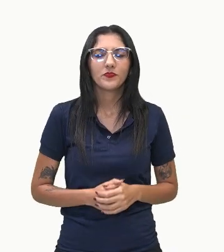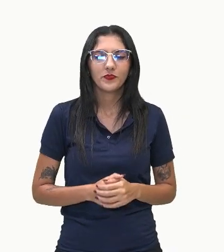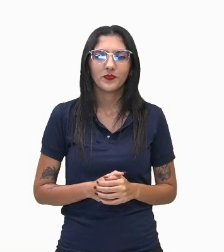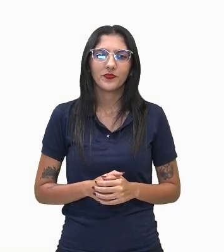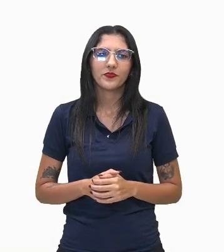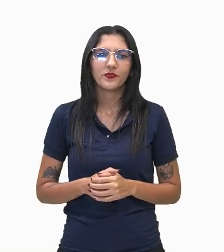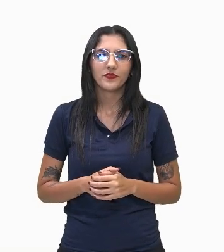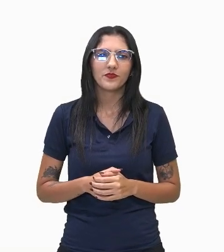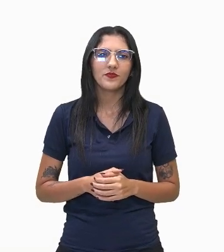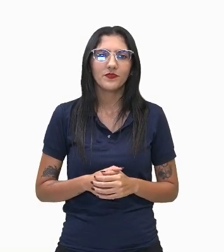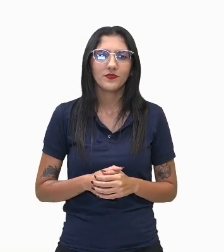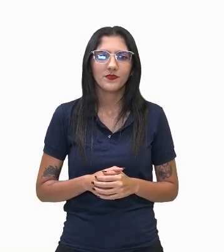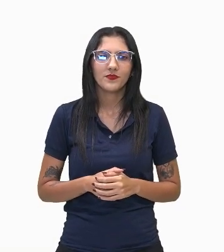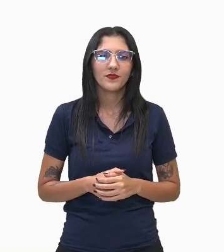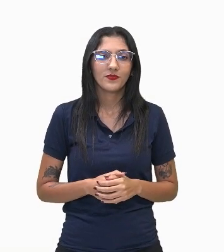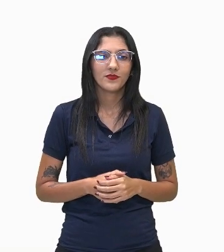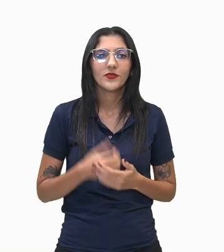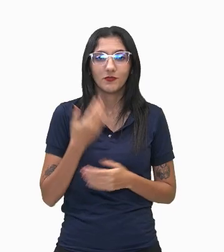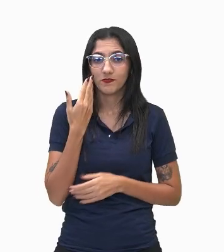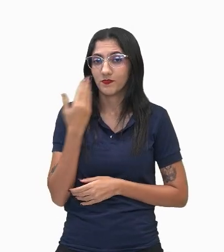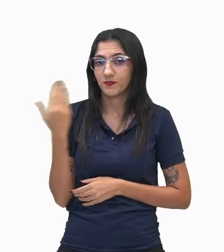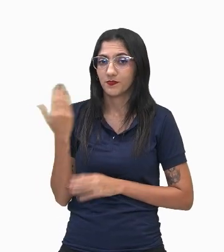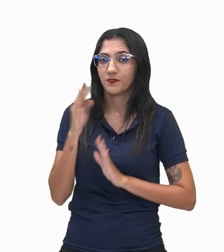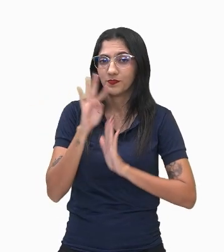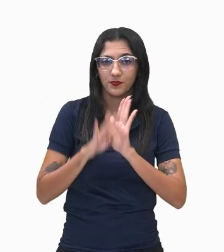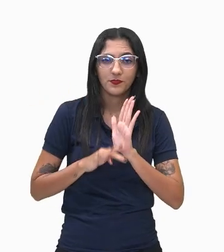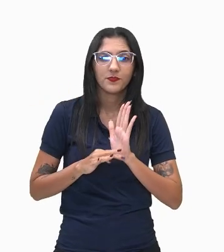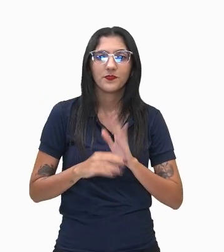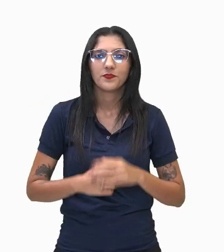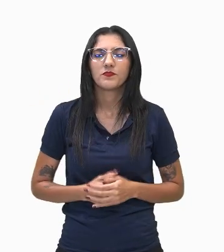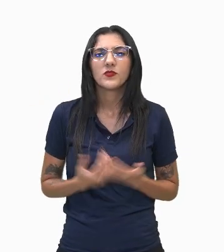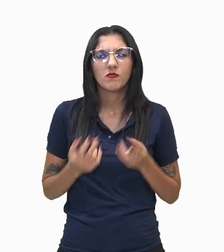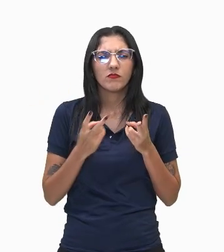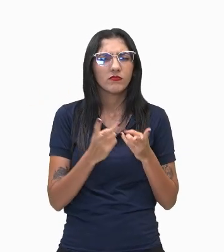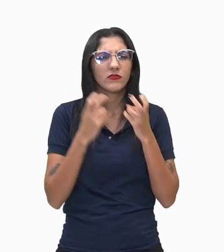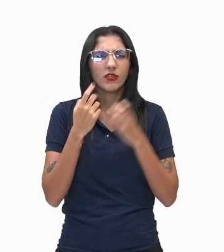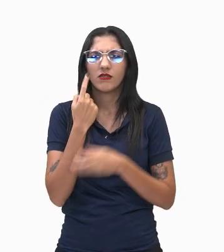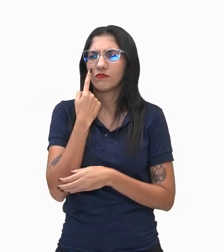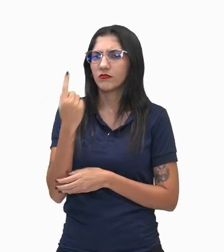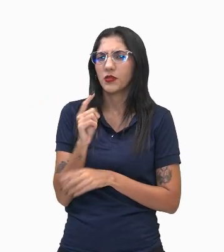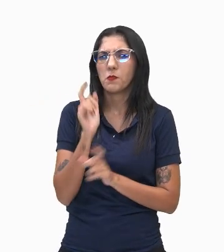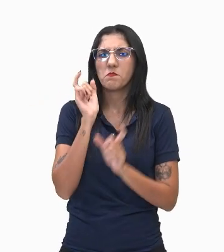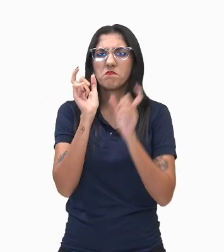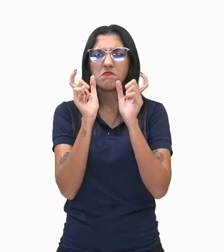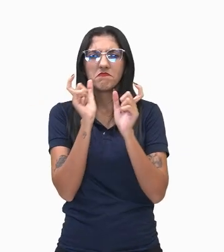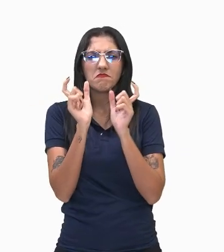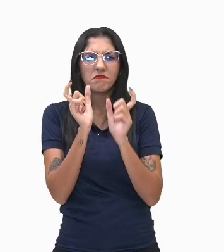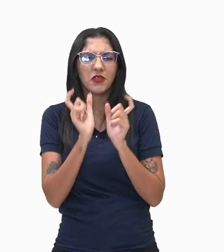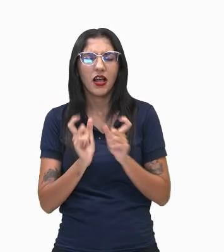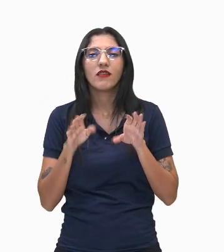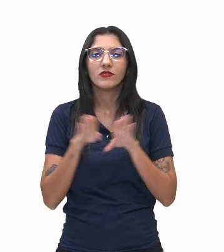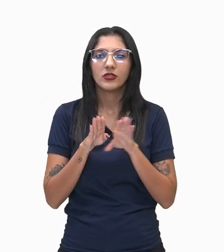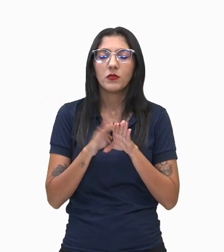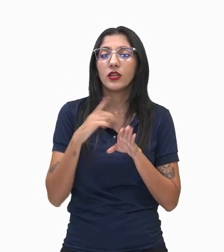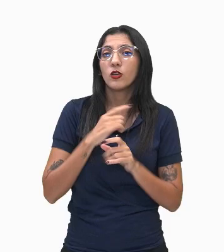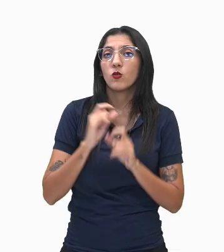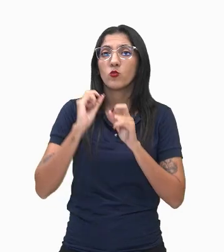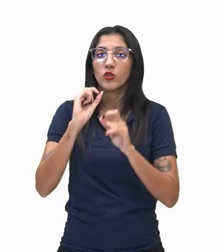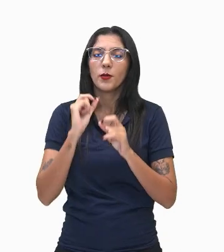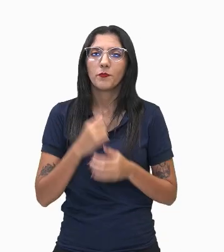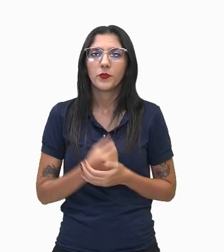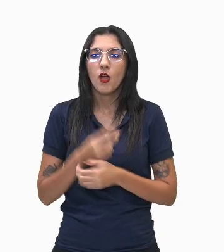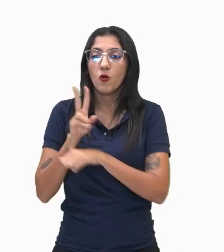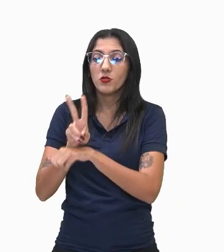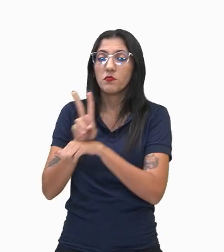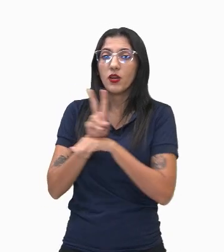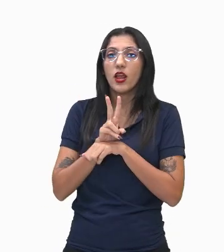também, vamos ver a sequência do texto, nós percebemos também que há um regionalismo aí pela hora